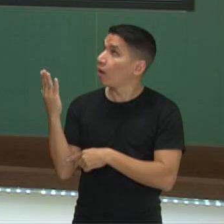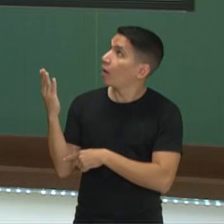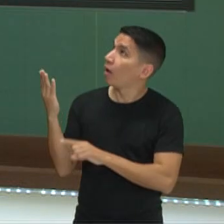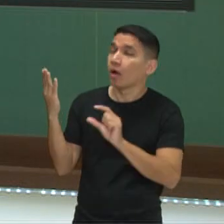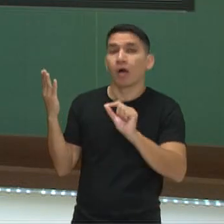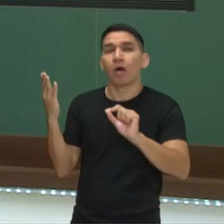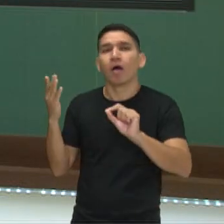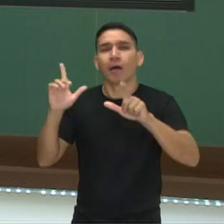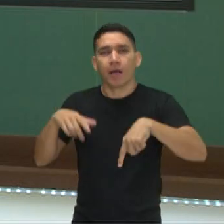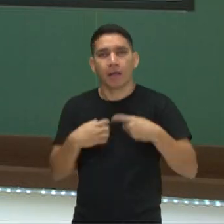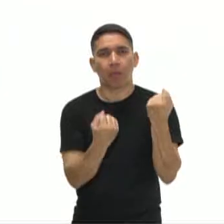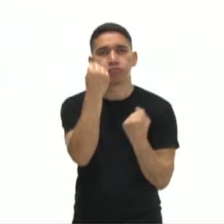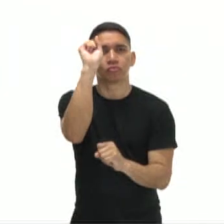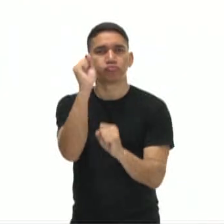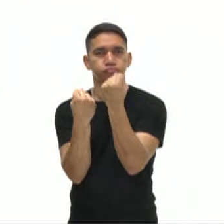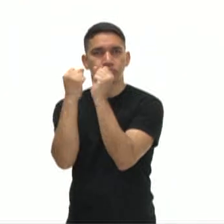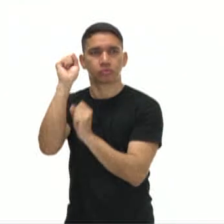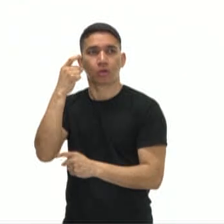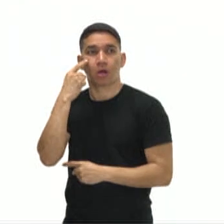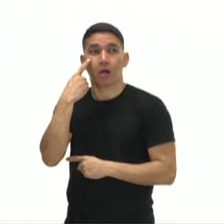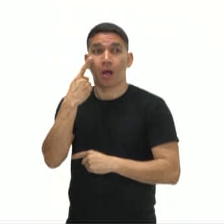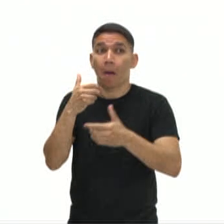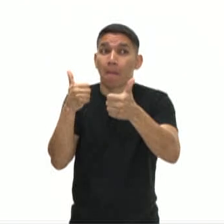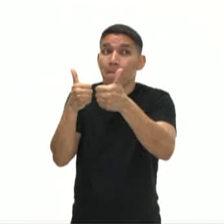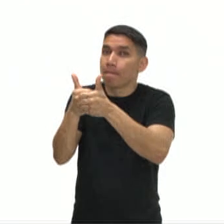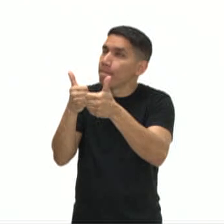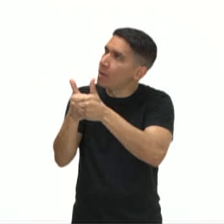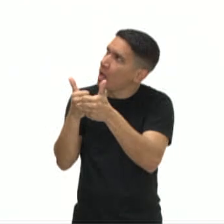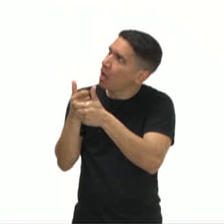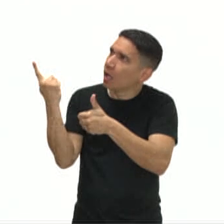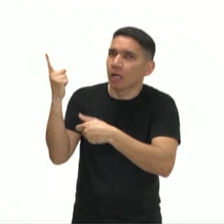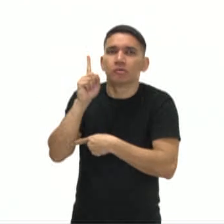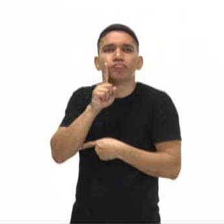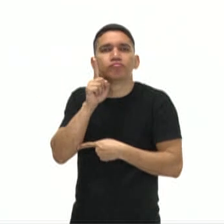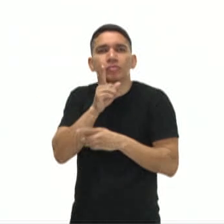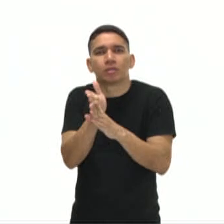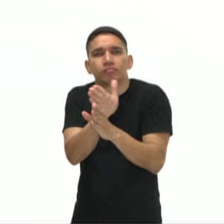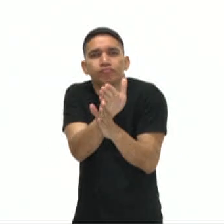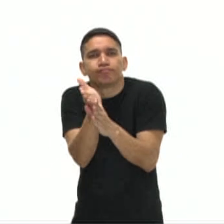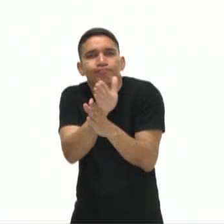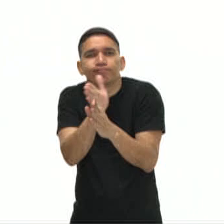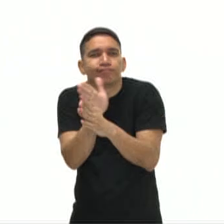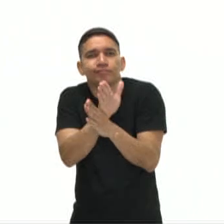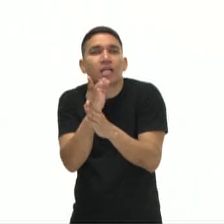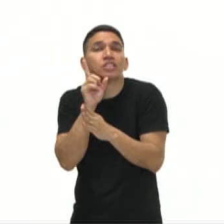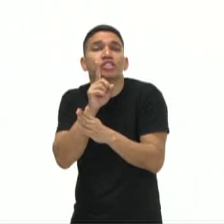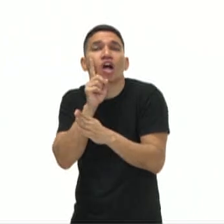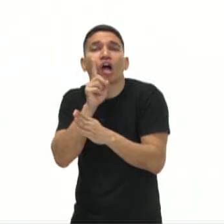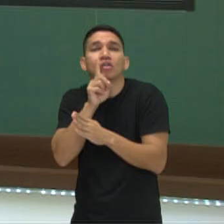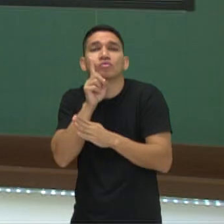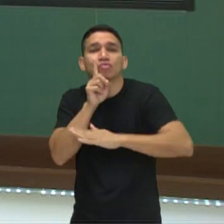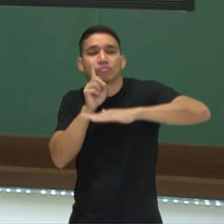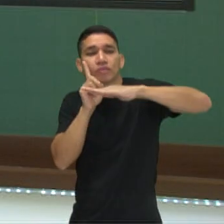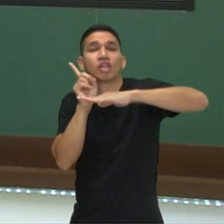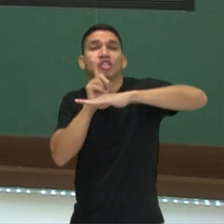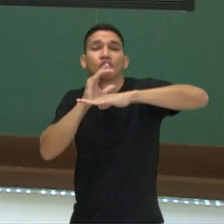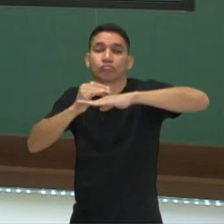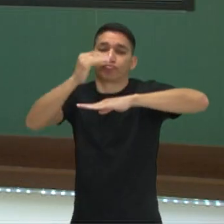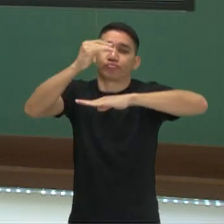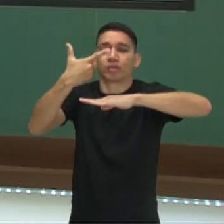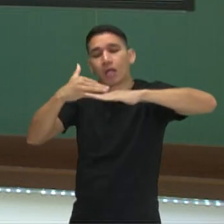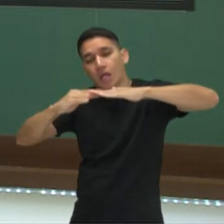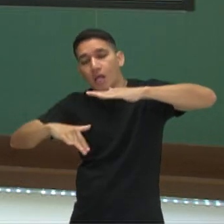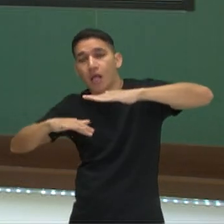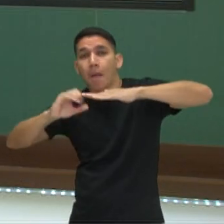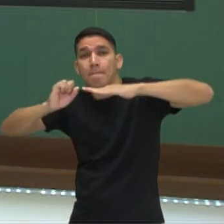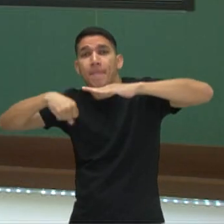as maquiladoras. Note, estão geralmente próximo à fronteira com os Estados Unidos da América. Para quê? Para facilitar